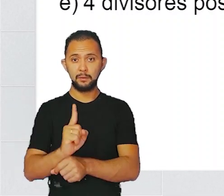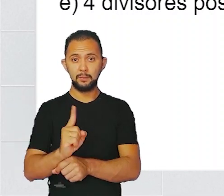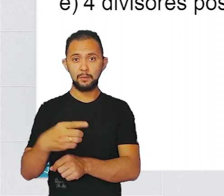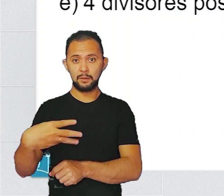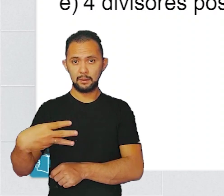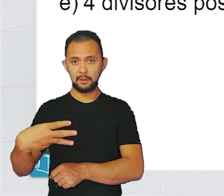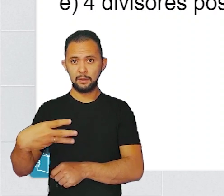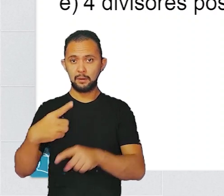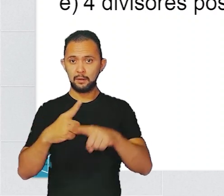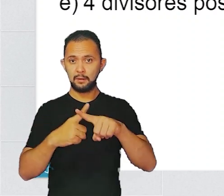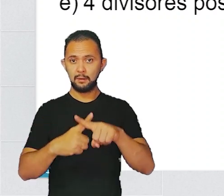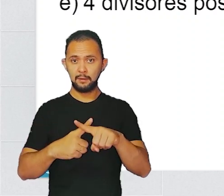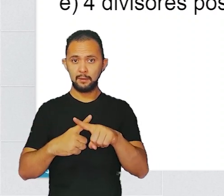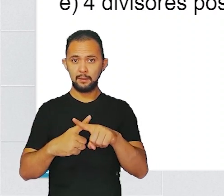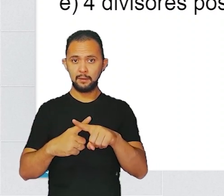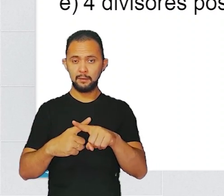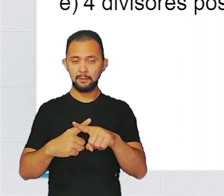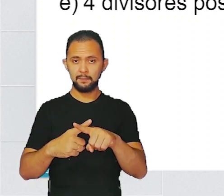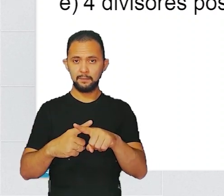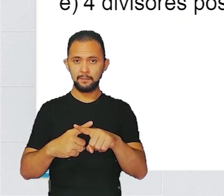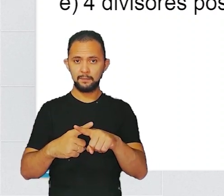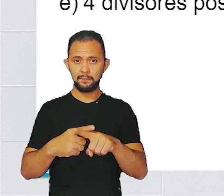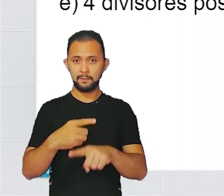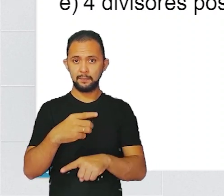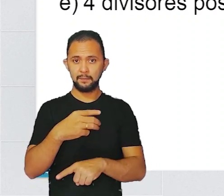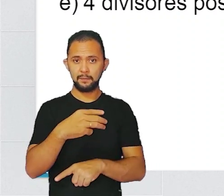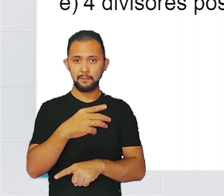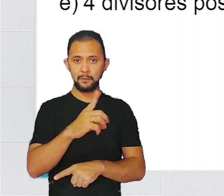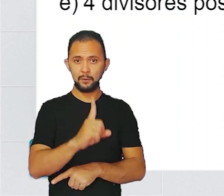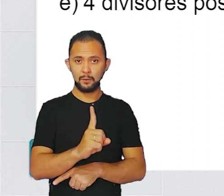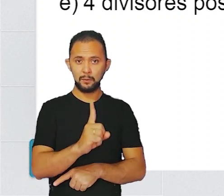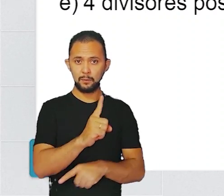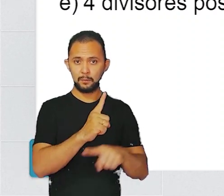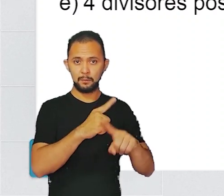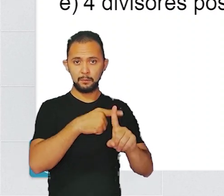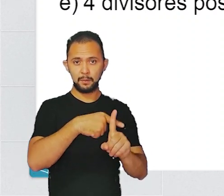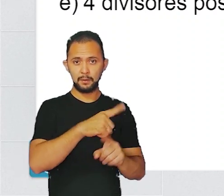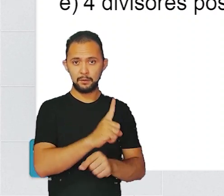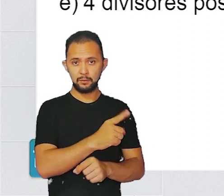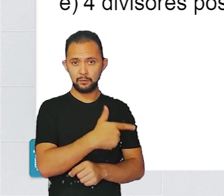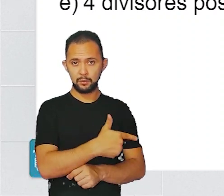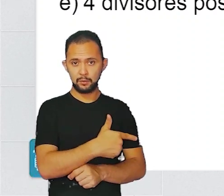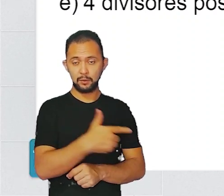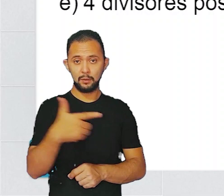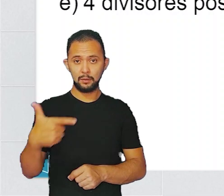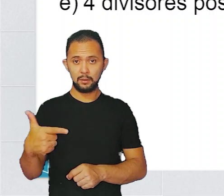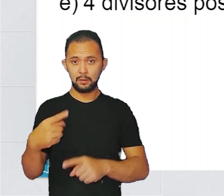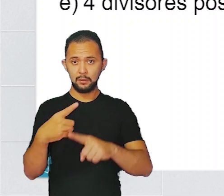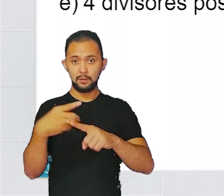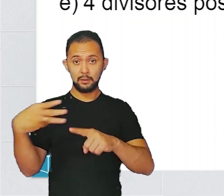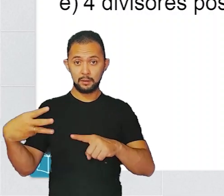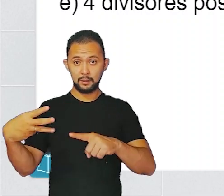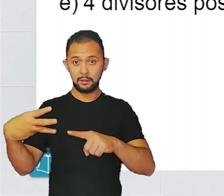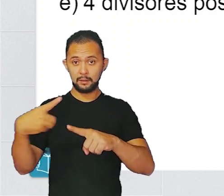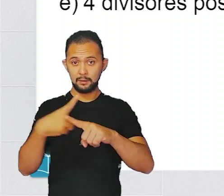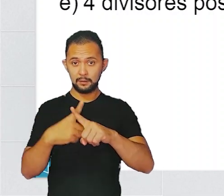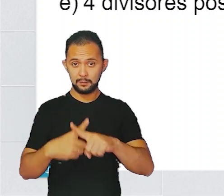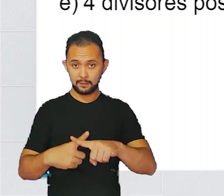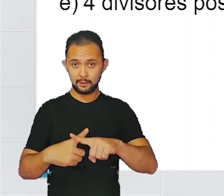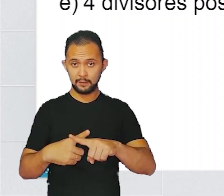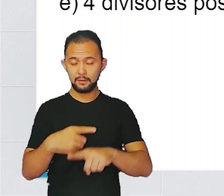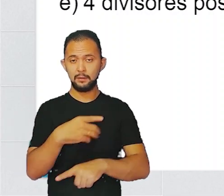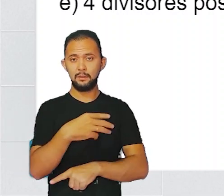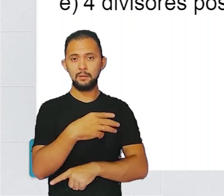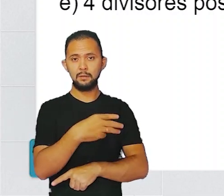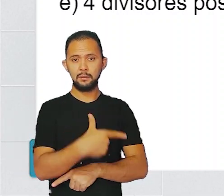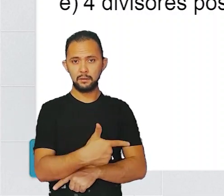então 3 vezes 1 mais 1, 2. Então, 3 vezes 2. Quanto é 3 vezes